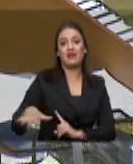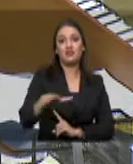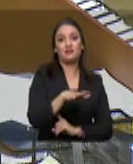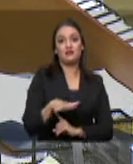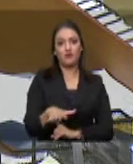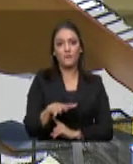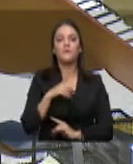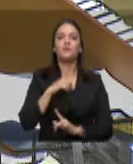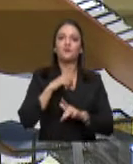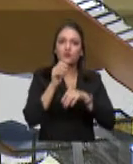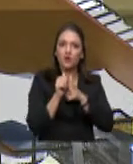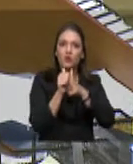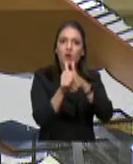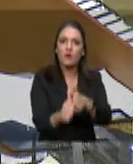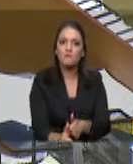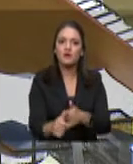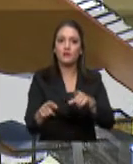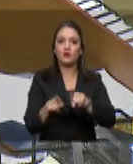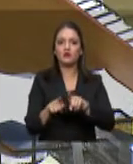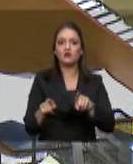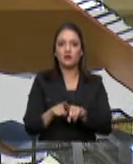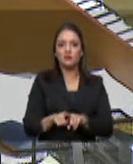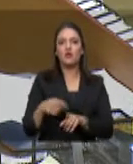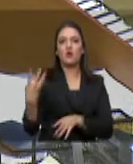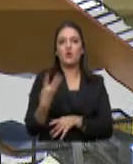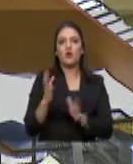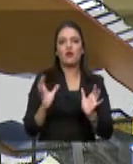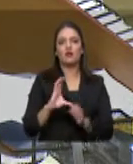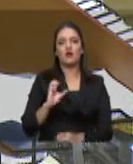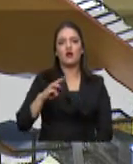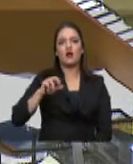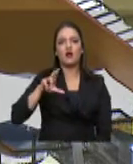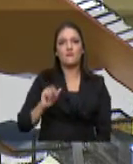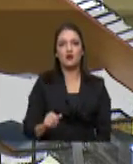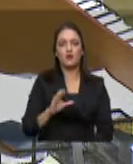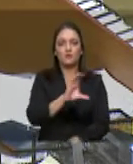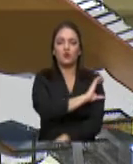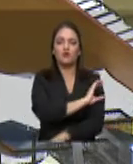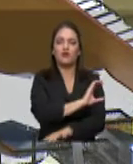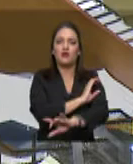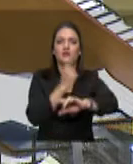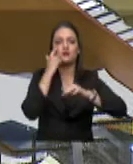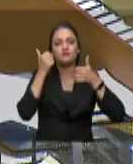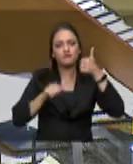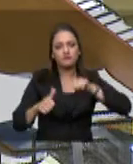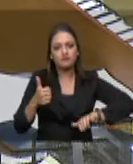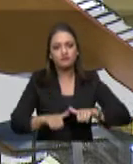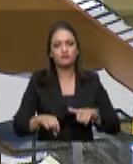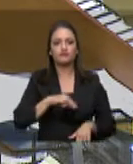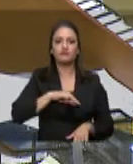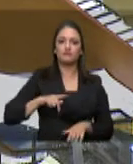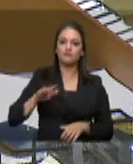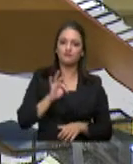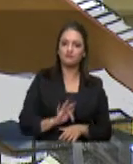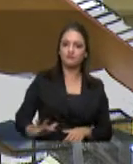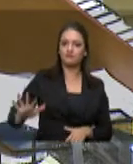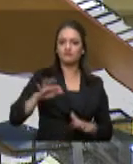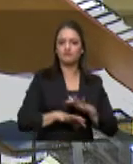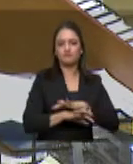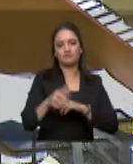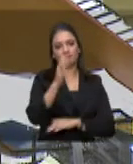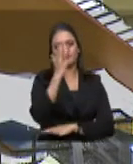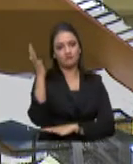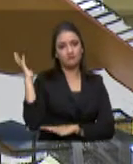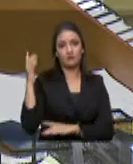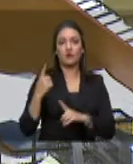com acompanhamento da 4ª Câmara de Coordenação e Revisão do Ministério Público Federal, Meio Ambiente e Patrimônio Cultural, já que houve a